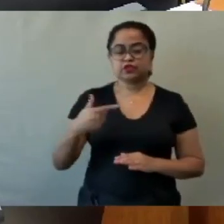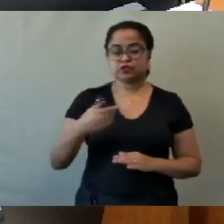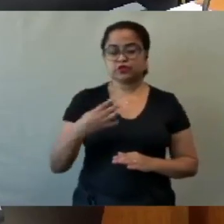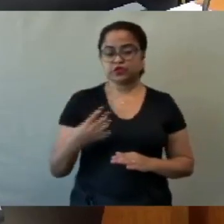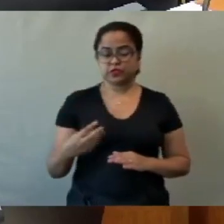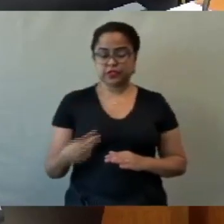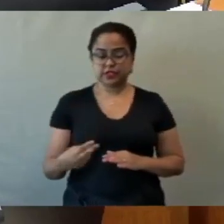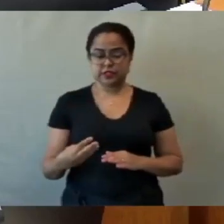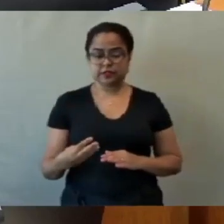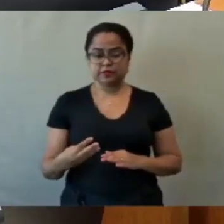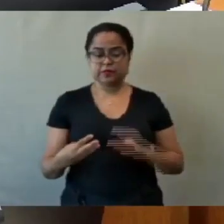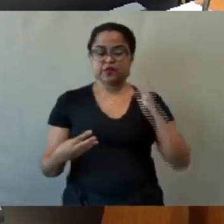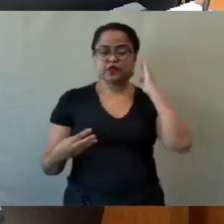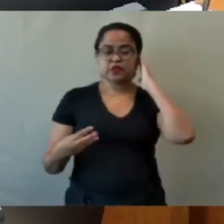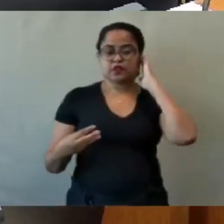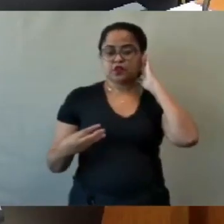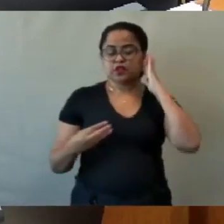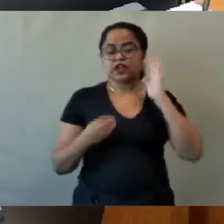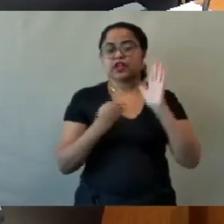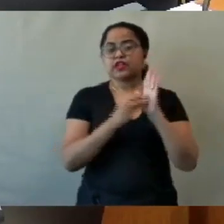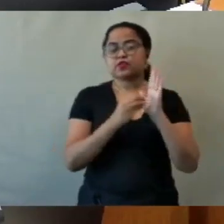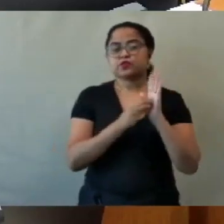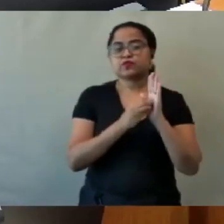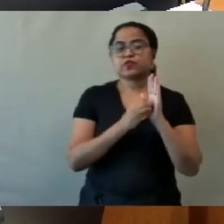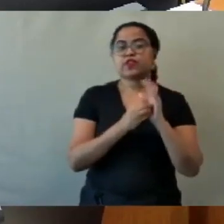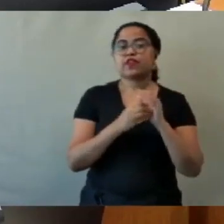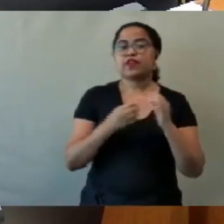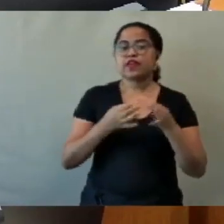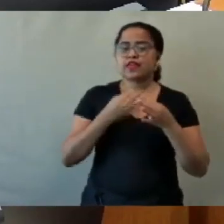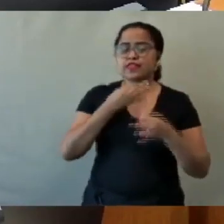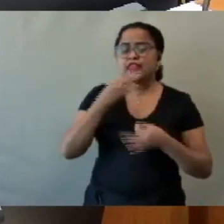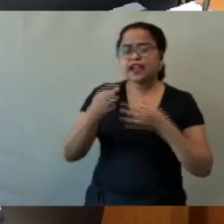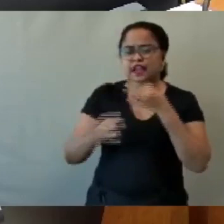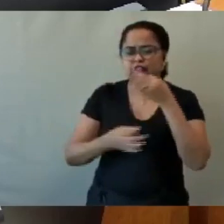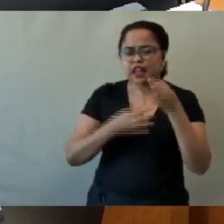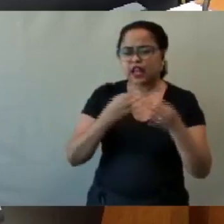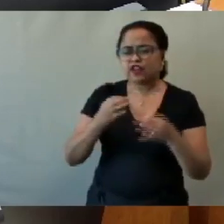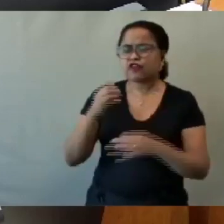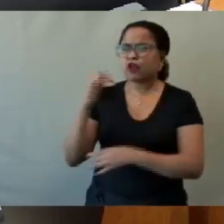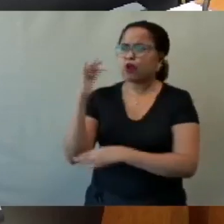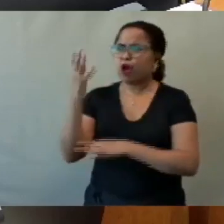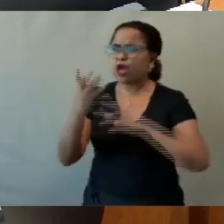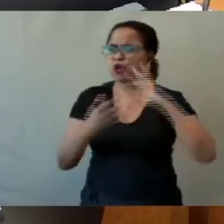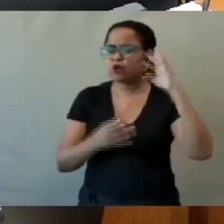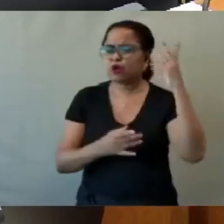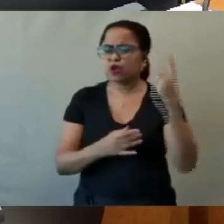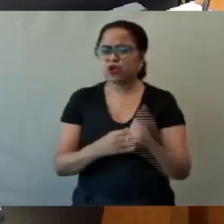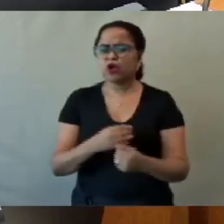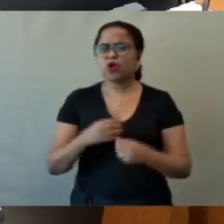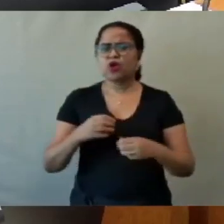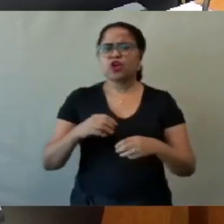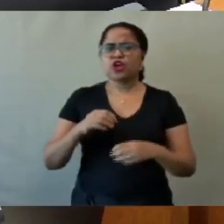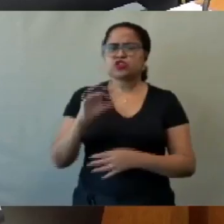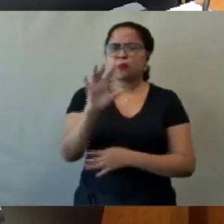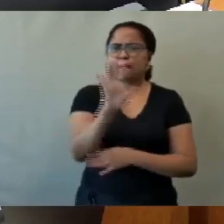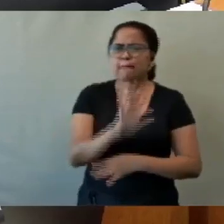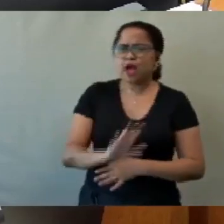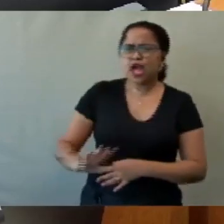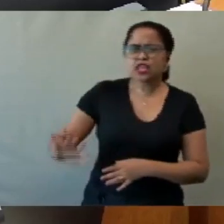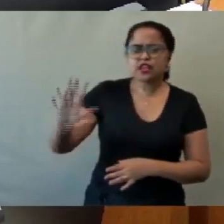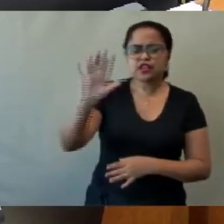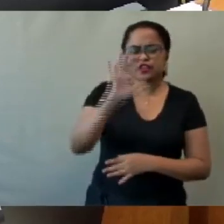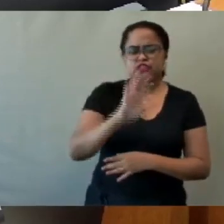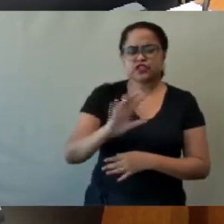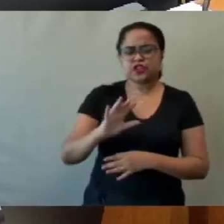Ementa. Declara o valor ecológico, paisagístico, cultural e comunitário